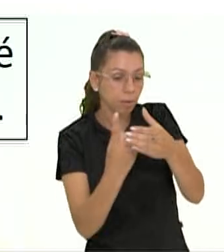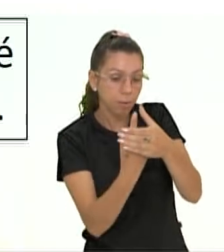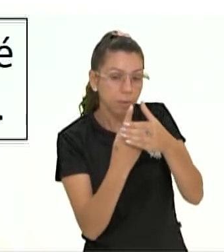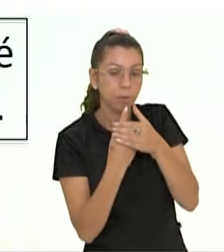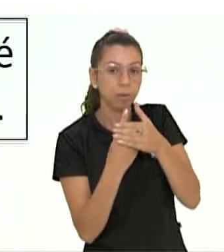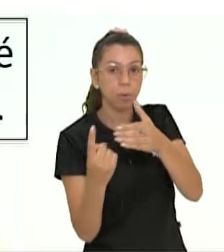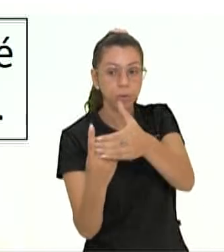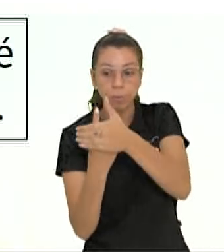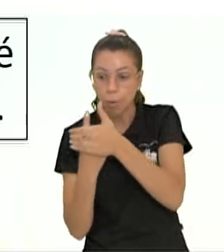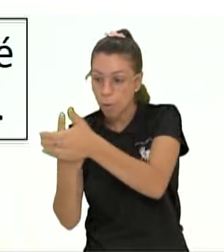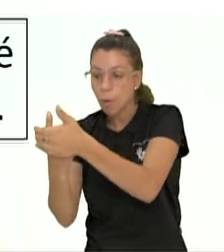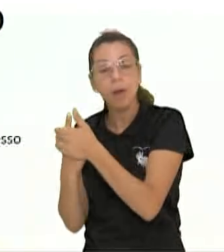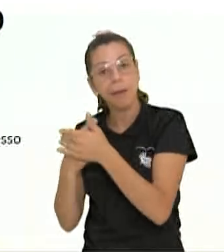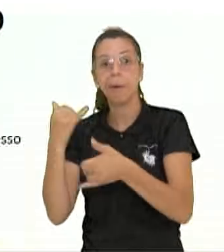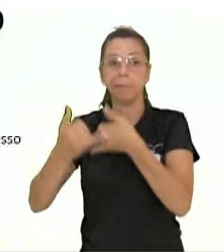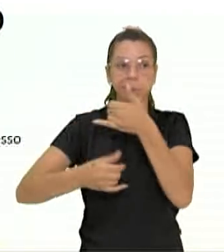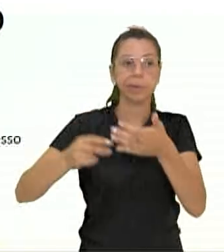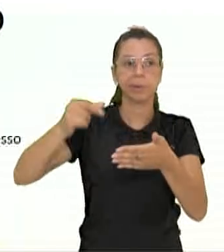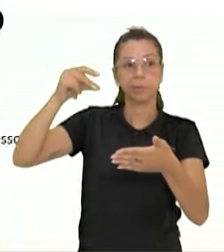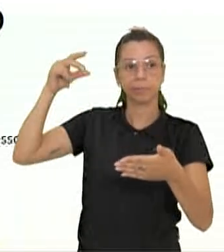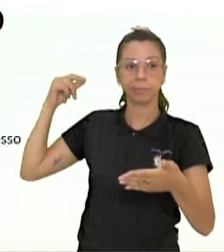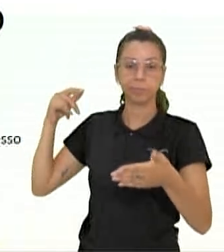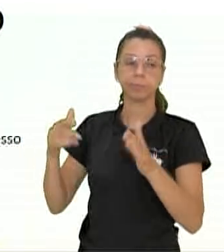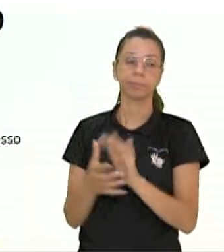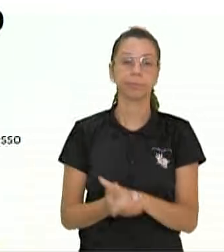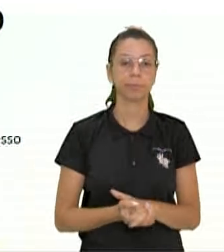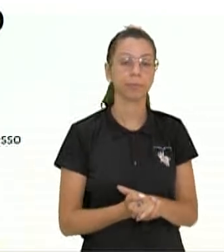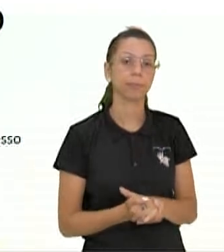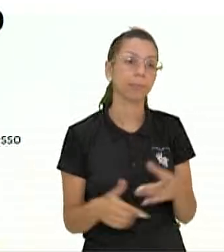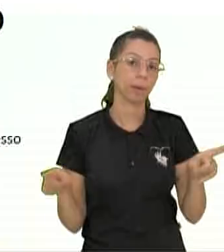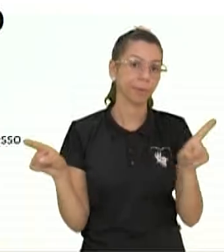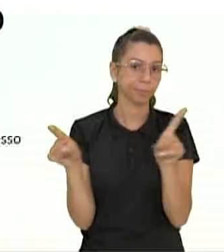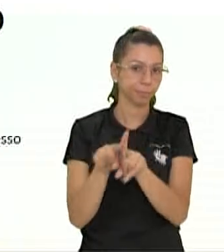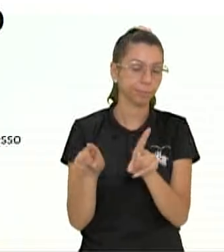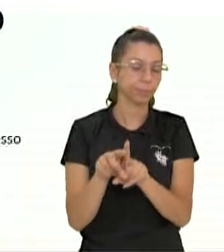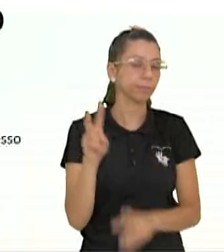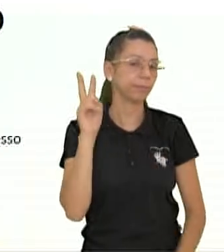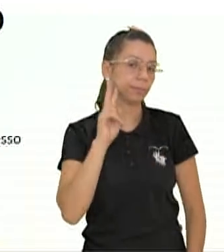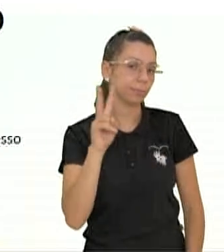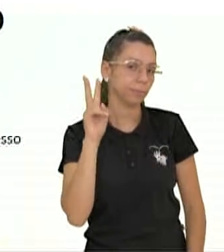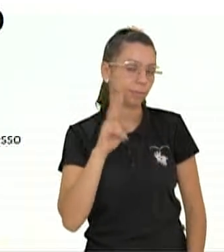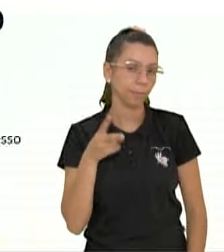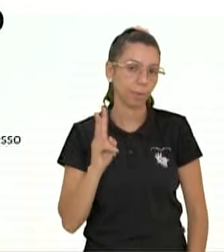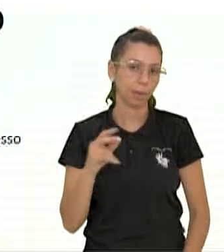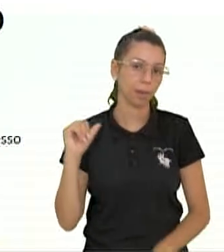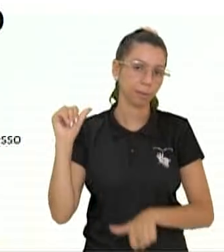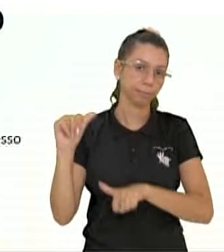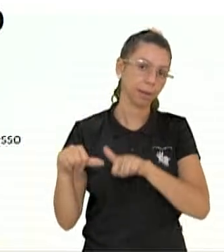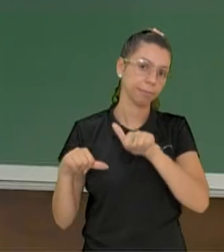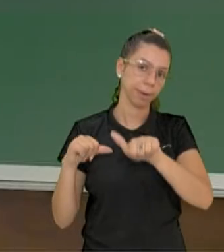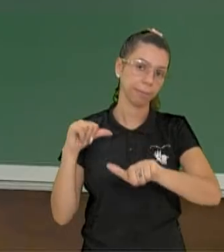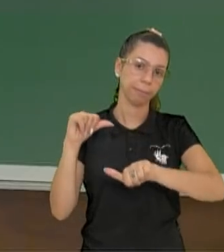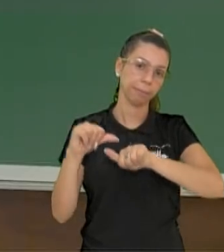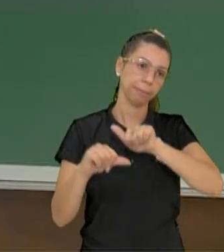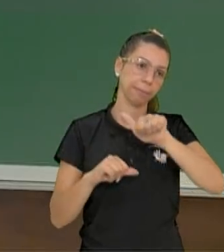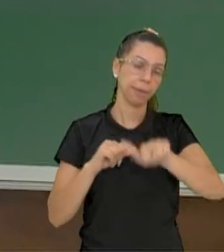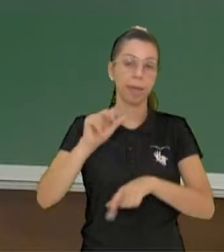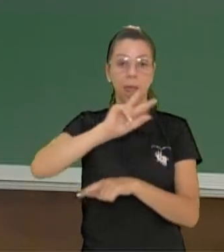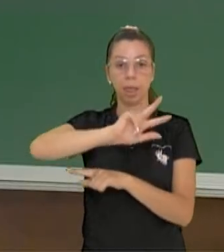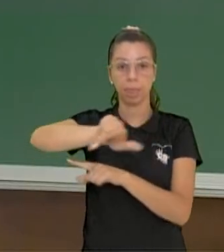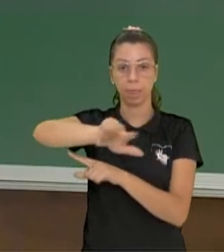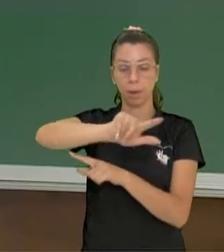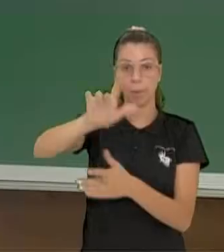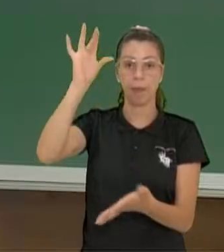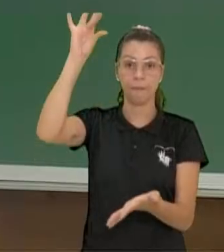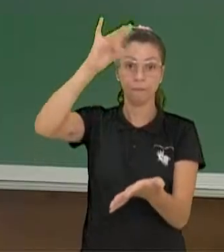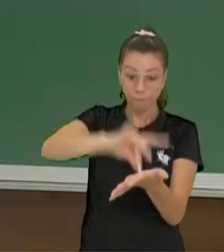brincadeira muito antiga. E aí? E a história sempre estando em constante transformação. Ela não é um